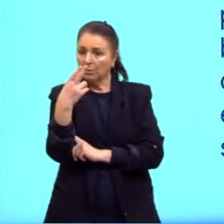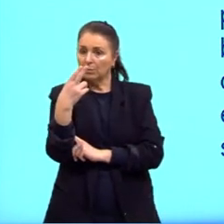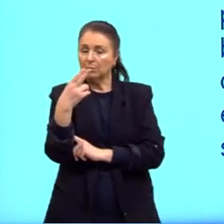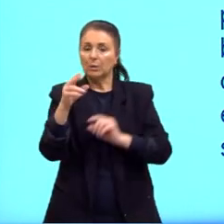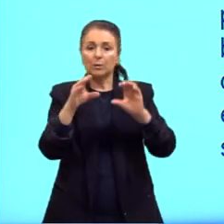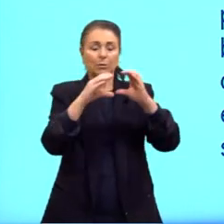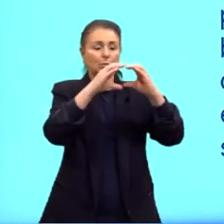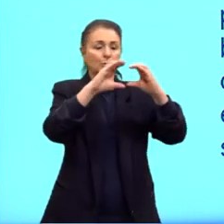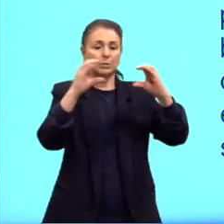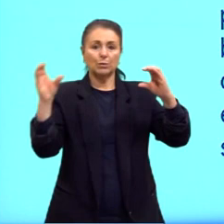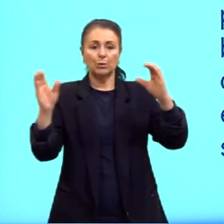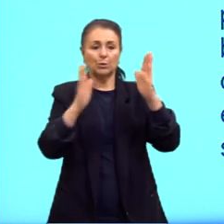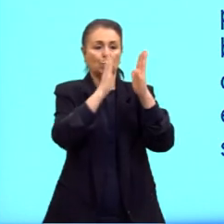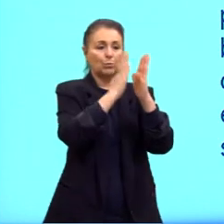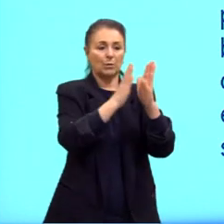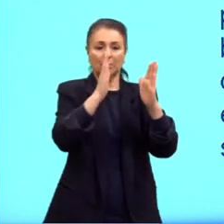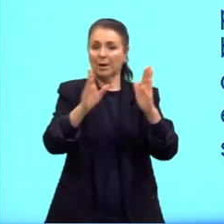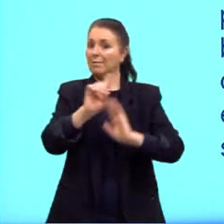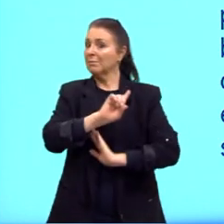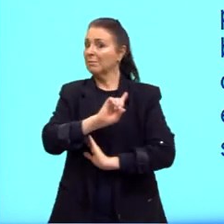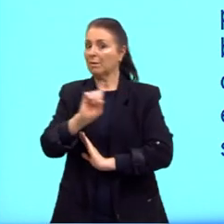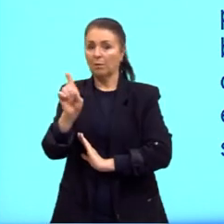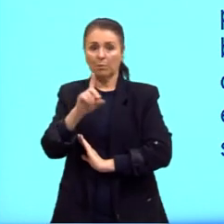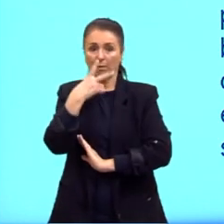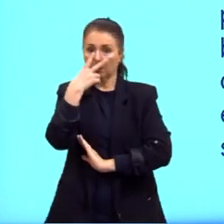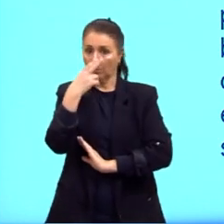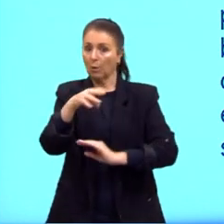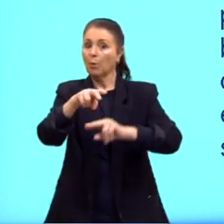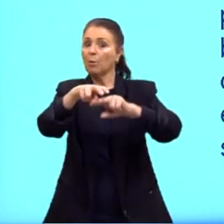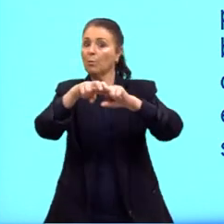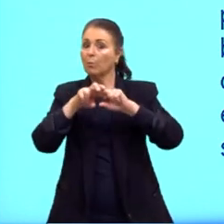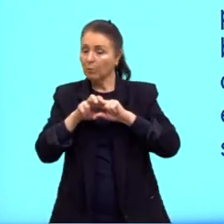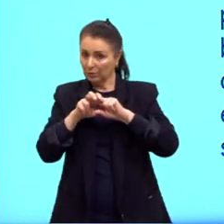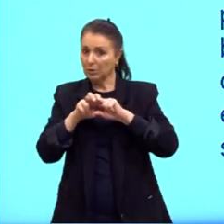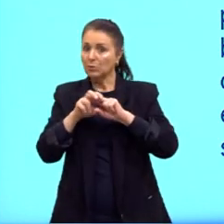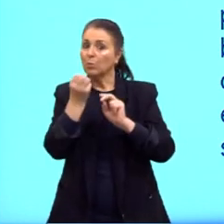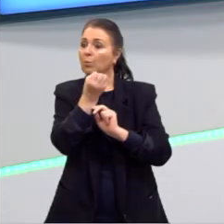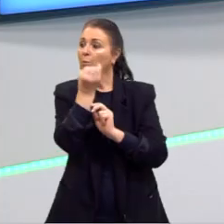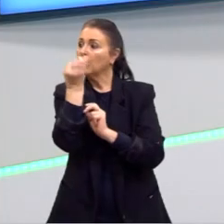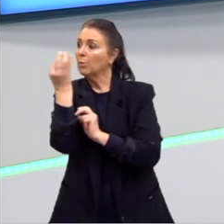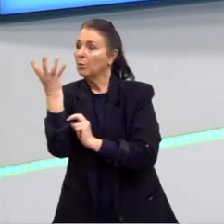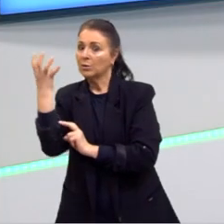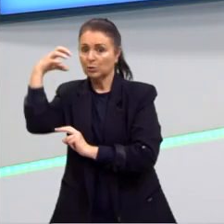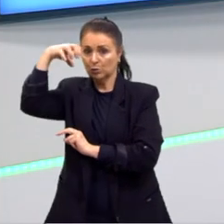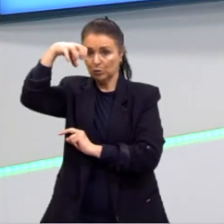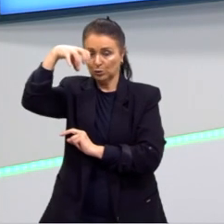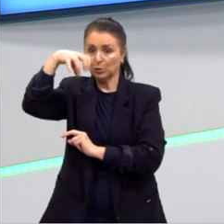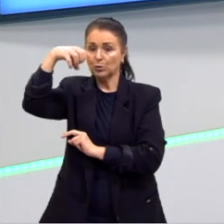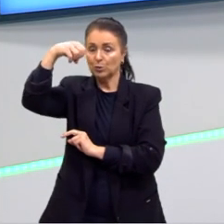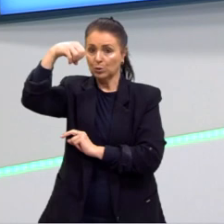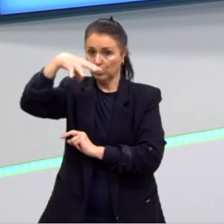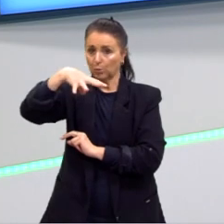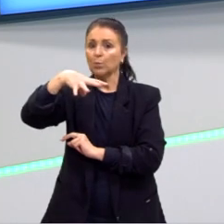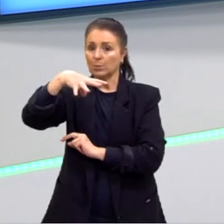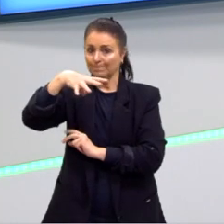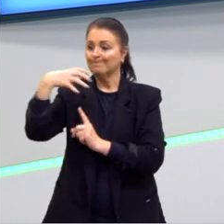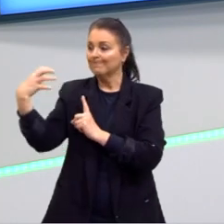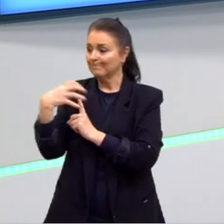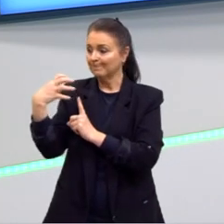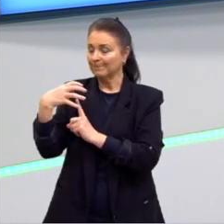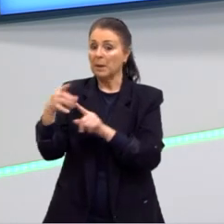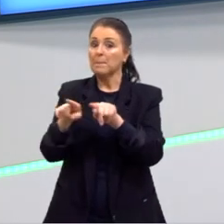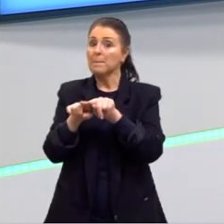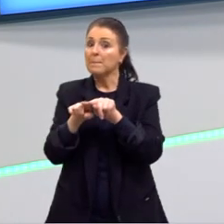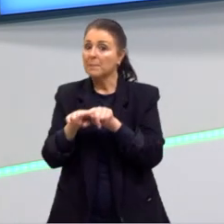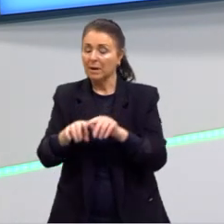já viu no circuito em série ela não é igual por isso que a intensidade é afetada em paralelo não a intensidade da